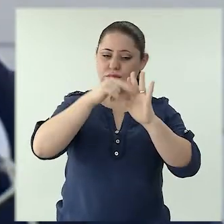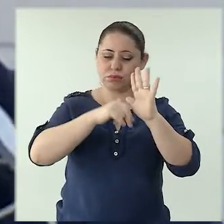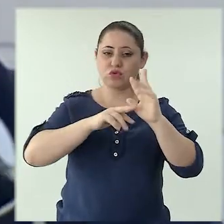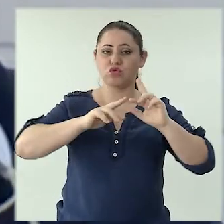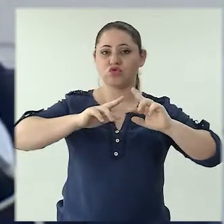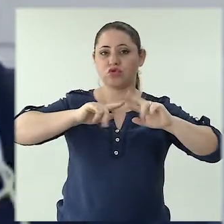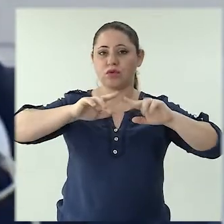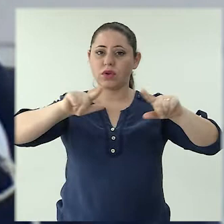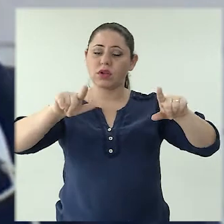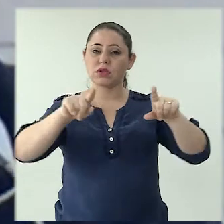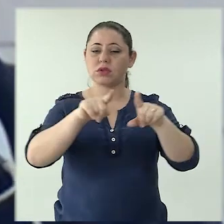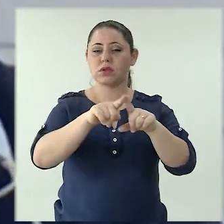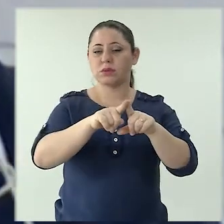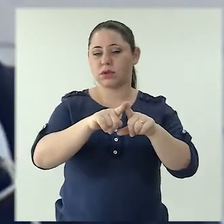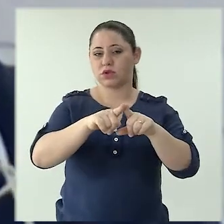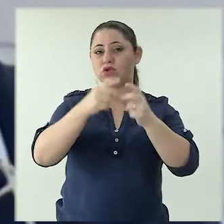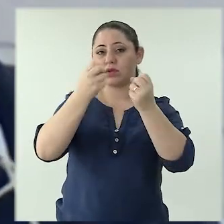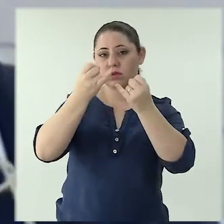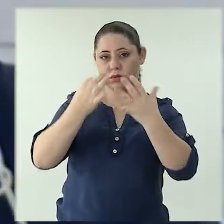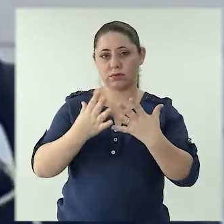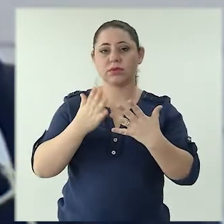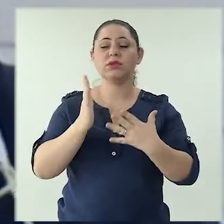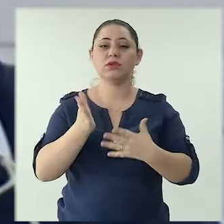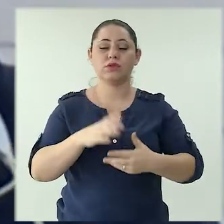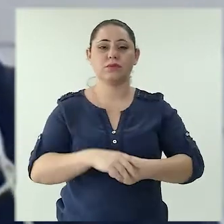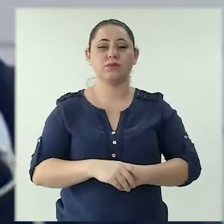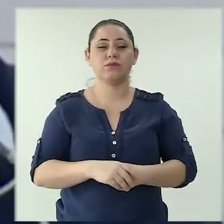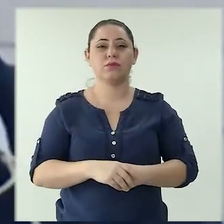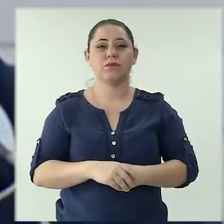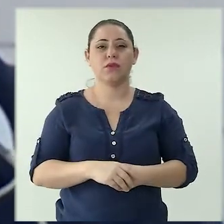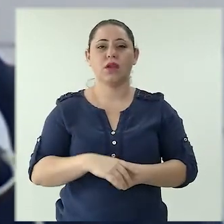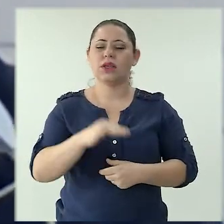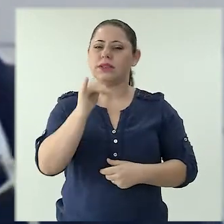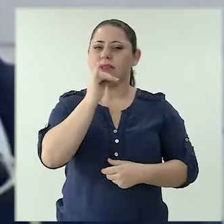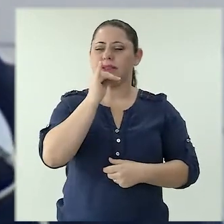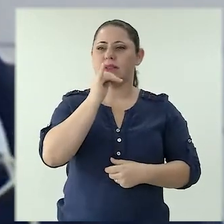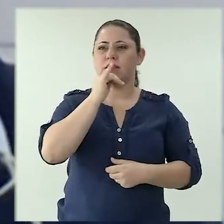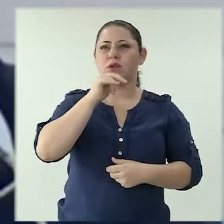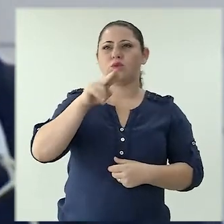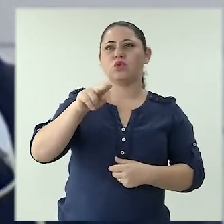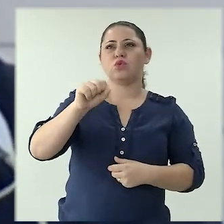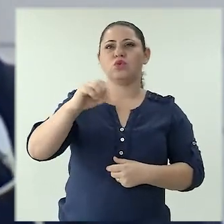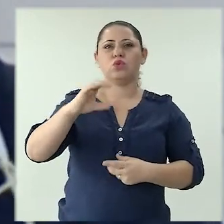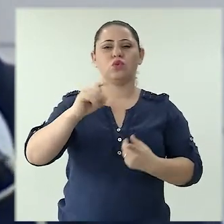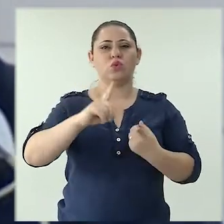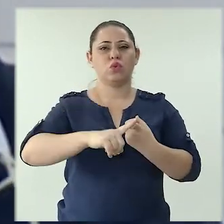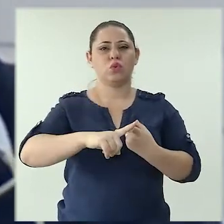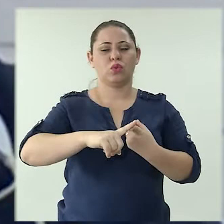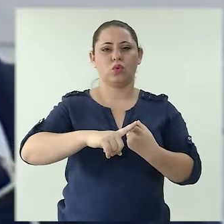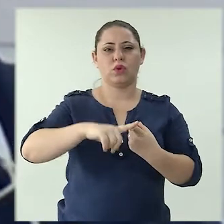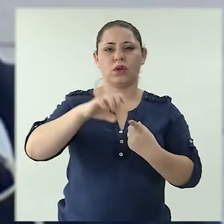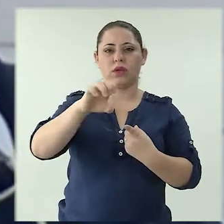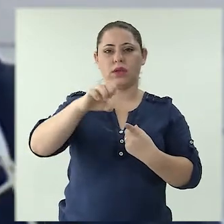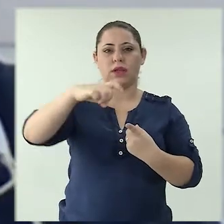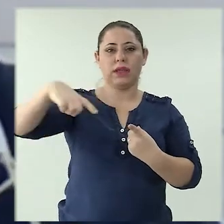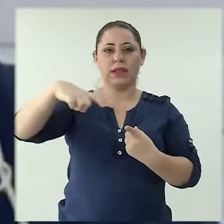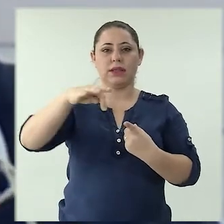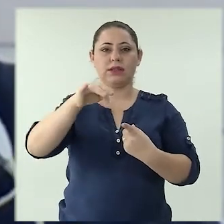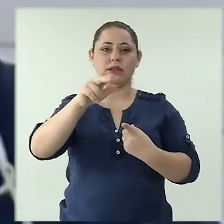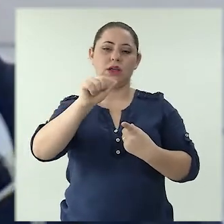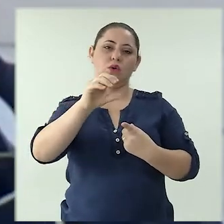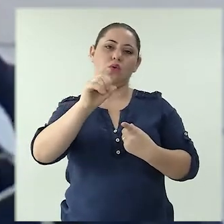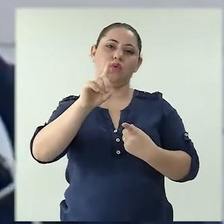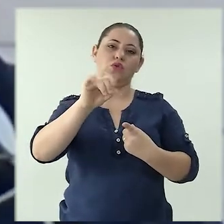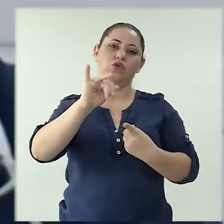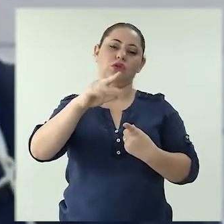requisitos básicos, além desses do que eu já disse aqui. Exemplos de uso capião são o uso capião